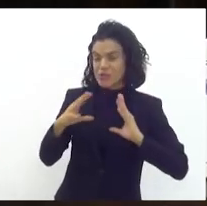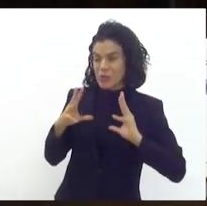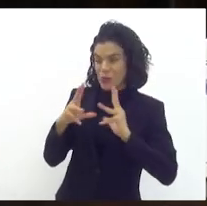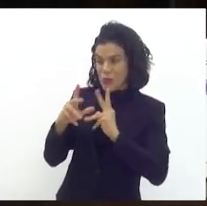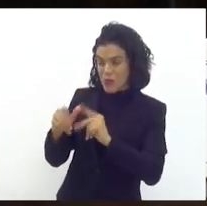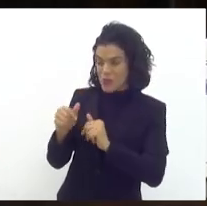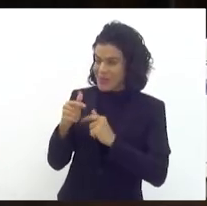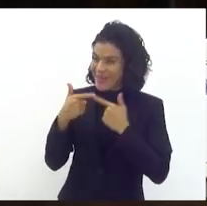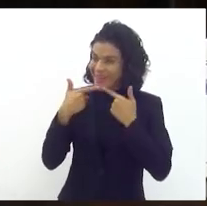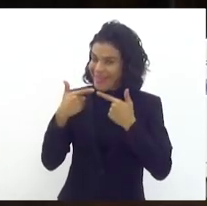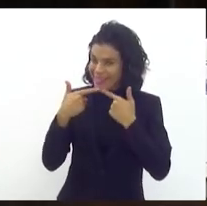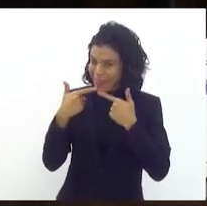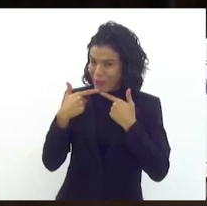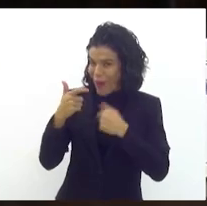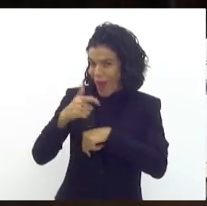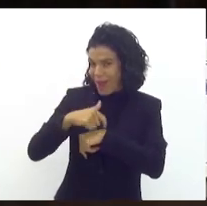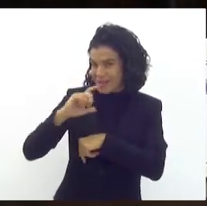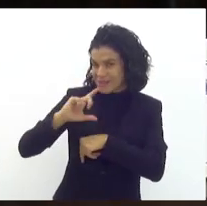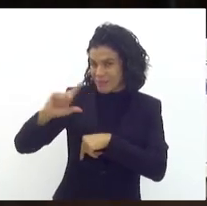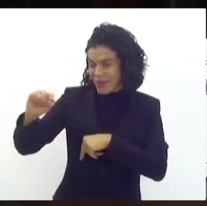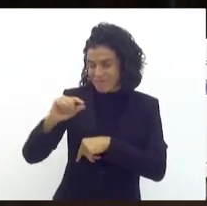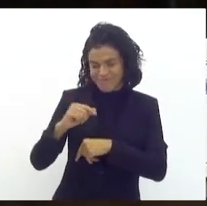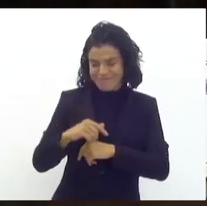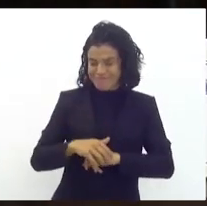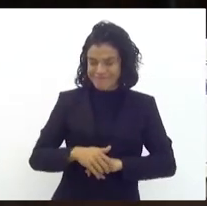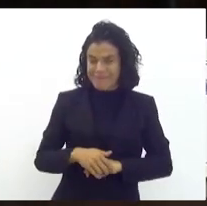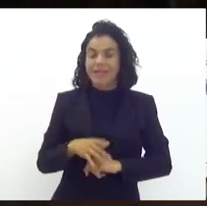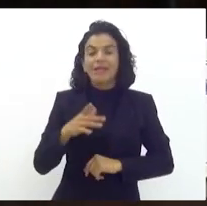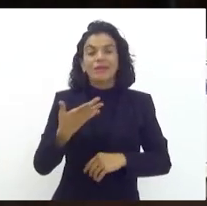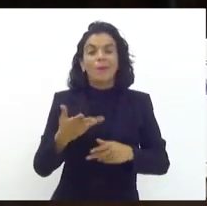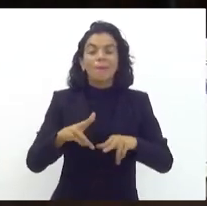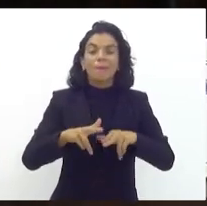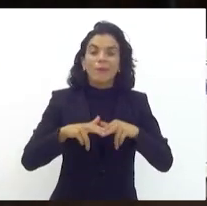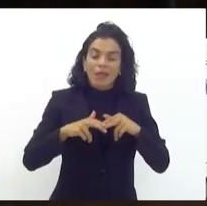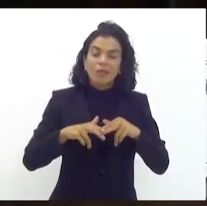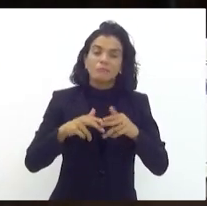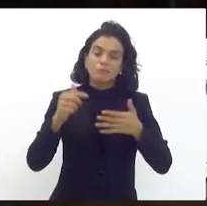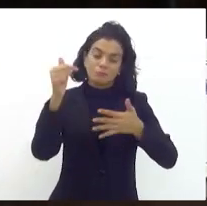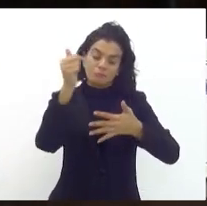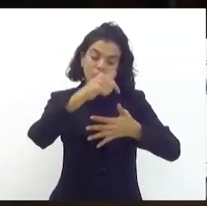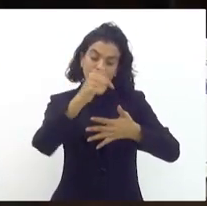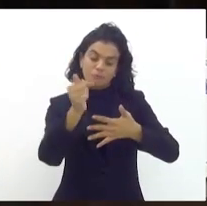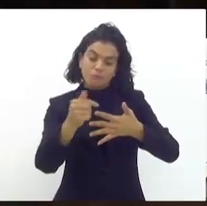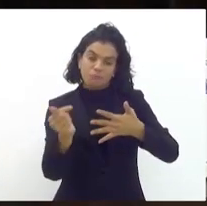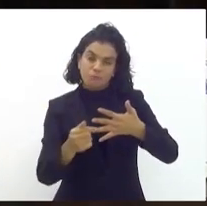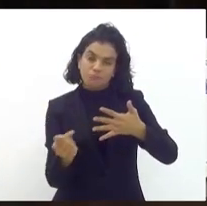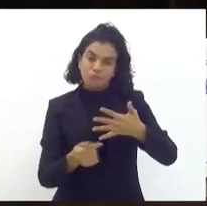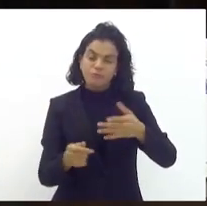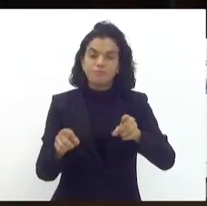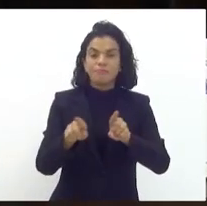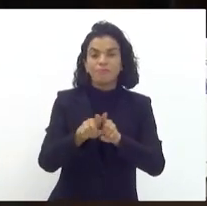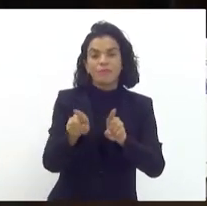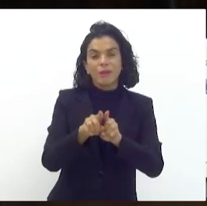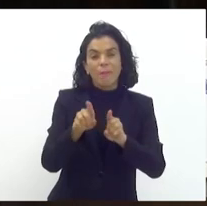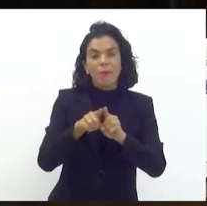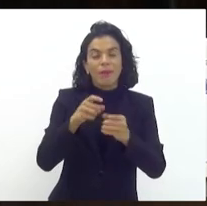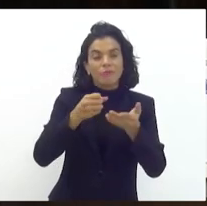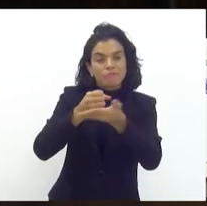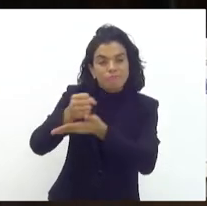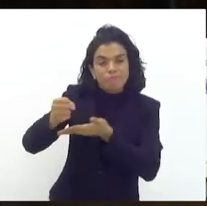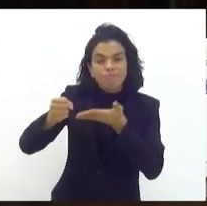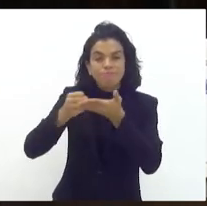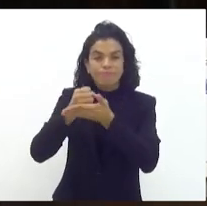Não é como aconteceu significa que apesar dos critérios e dos princípios que nortearam